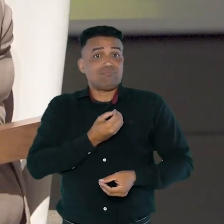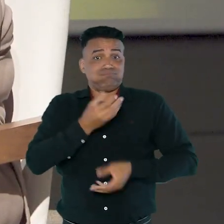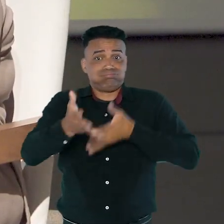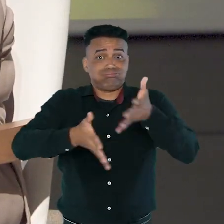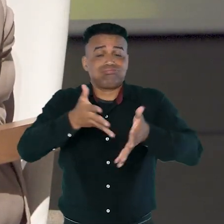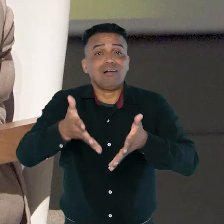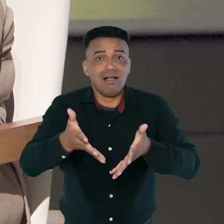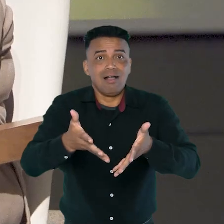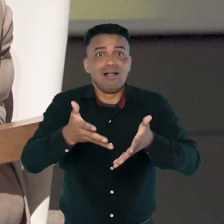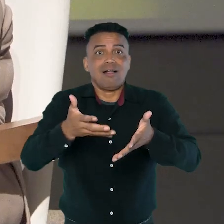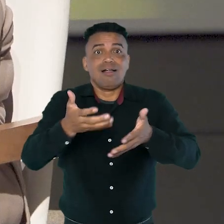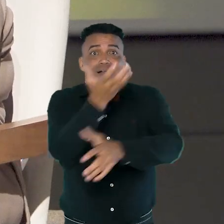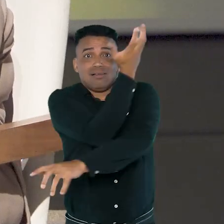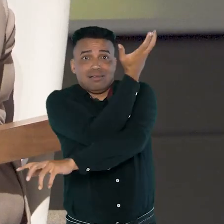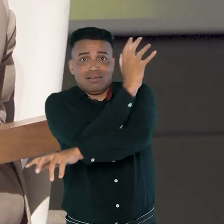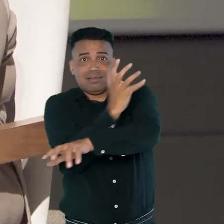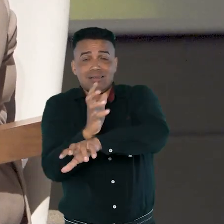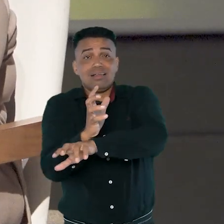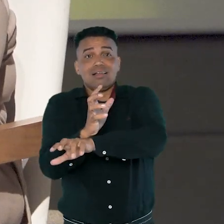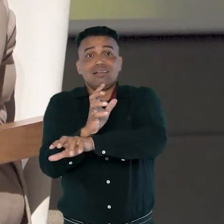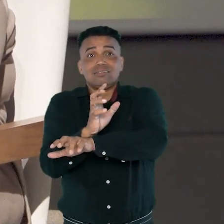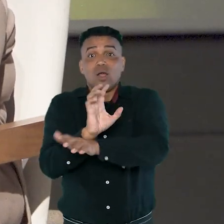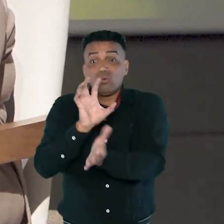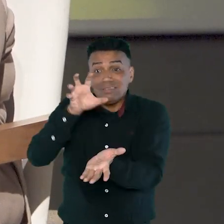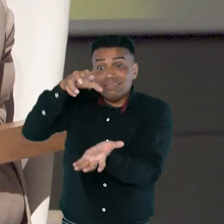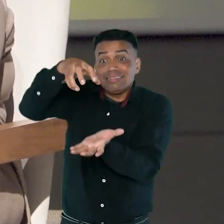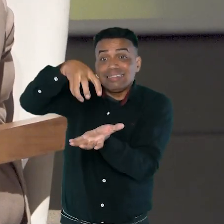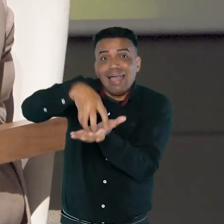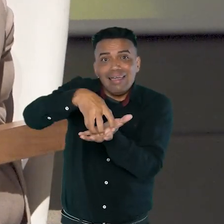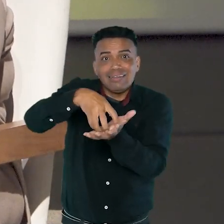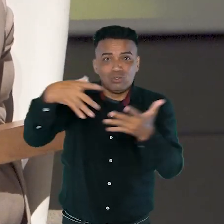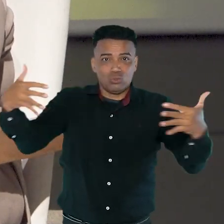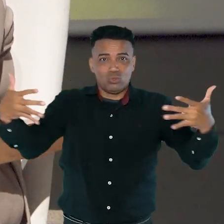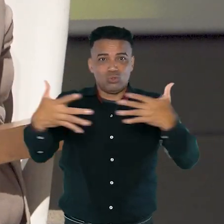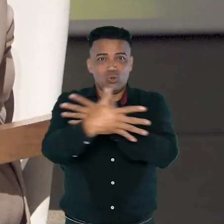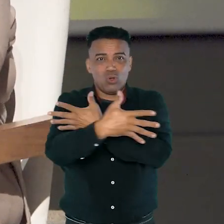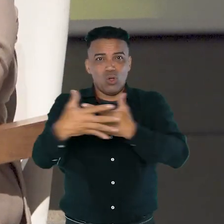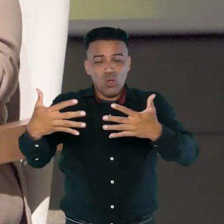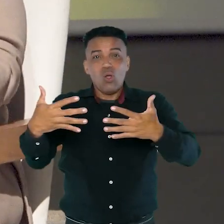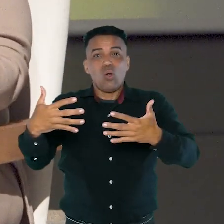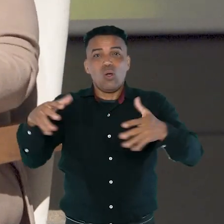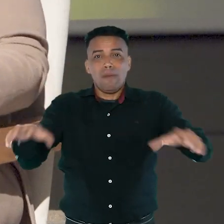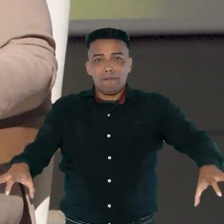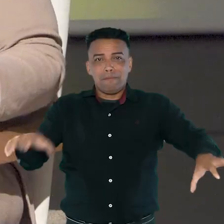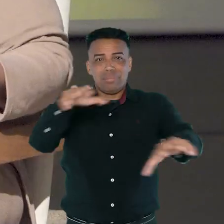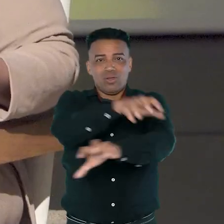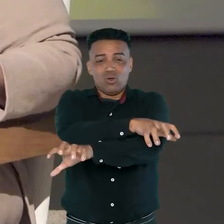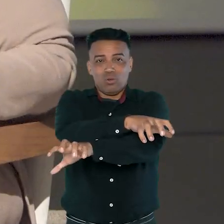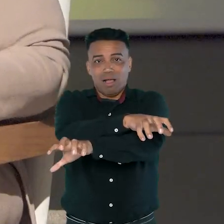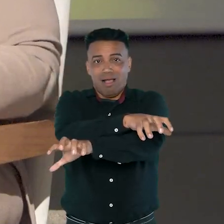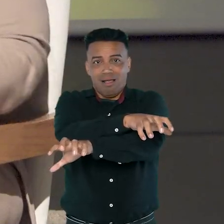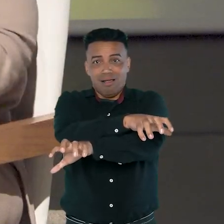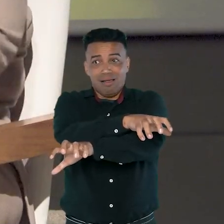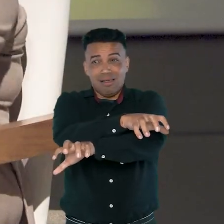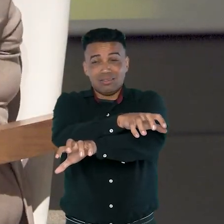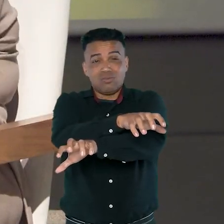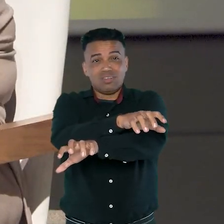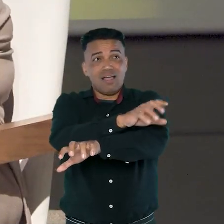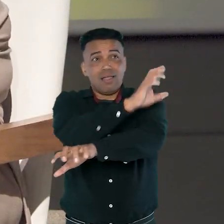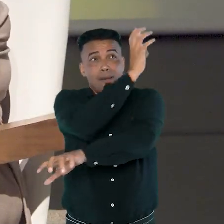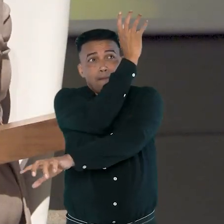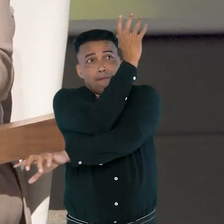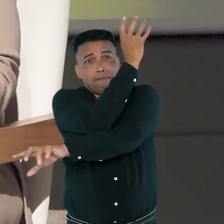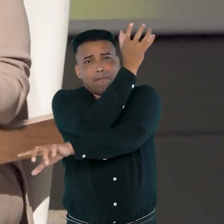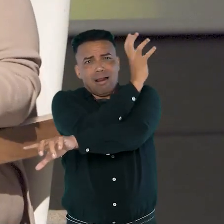de cerrado é no centro do bioma. Quanto mais você vai chegando para as